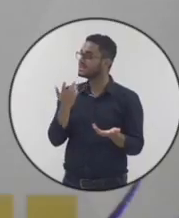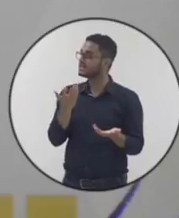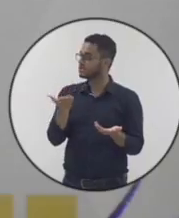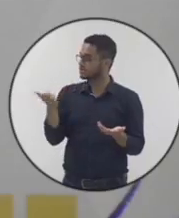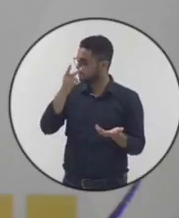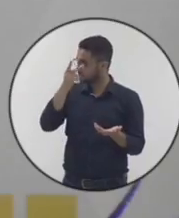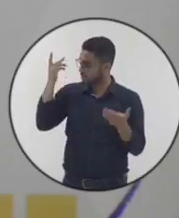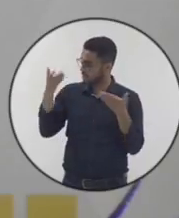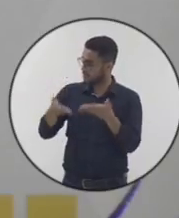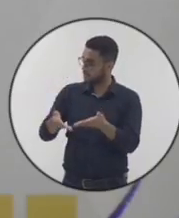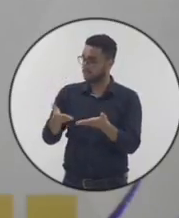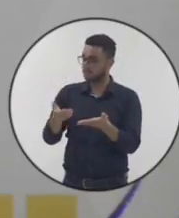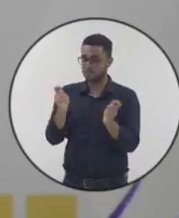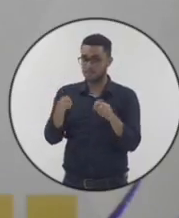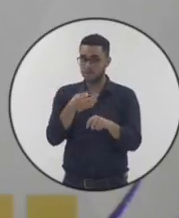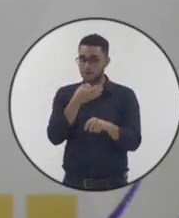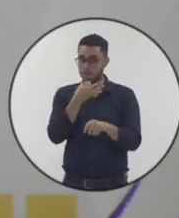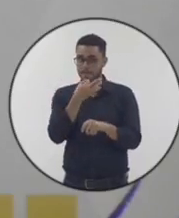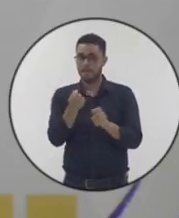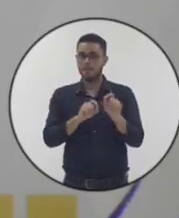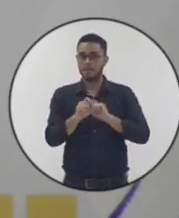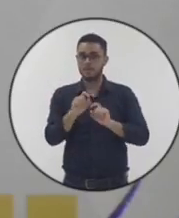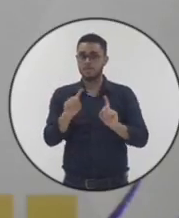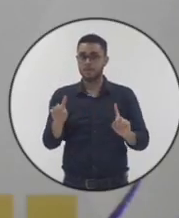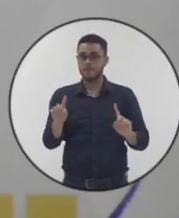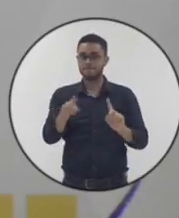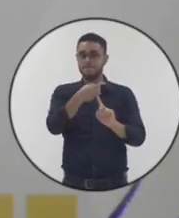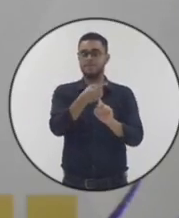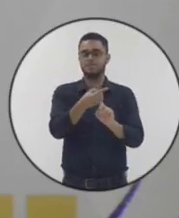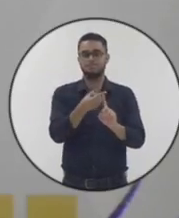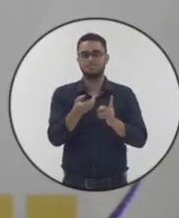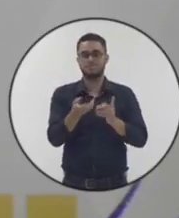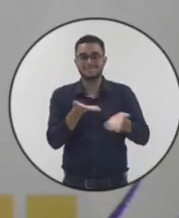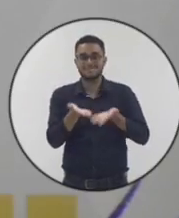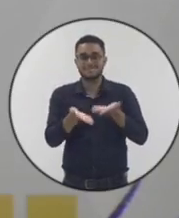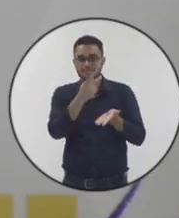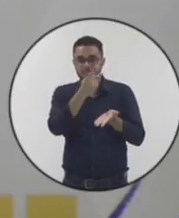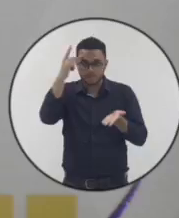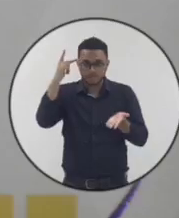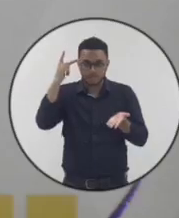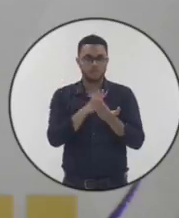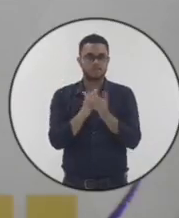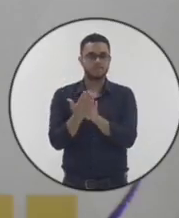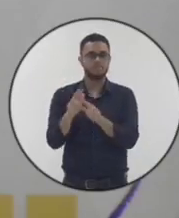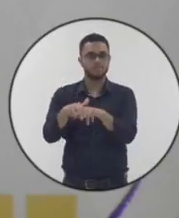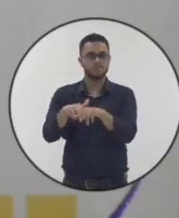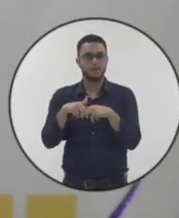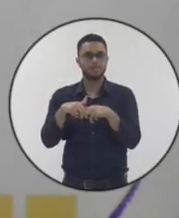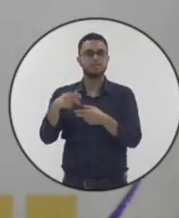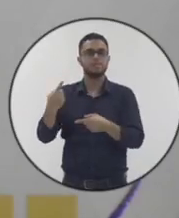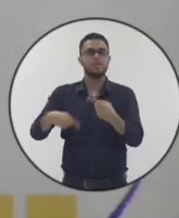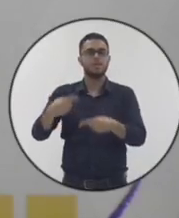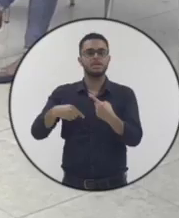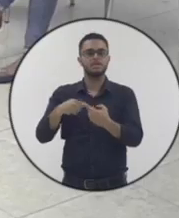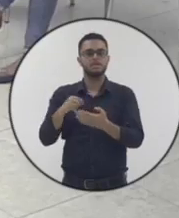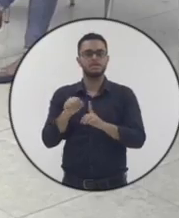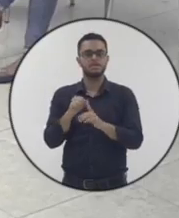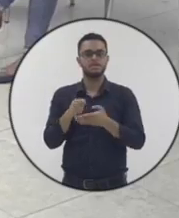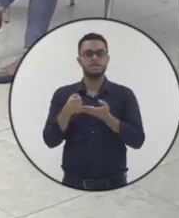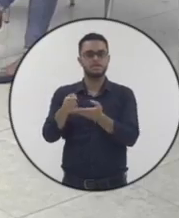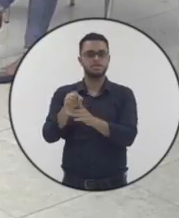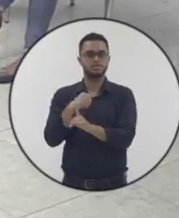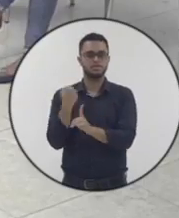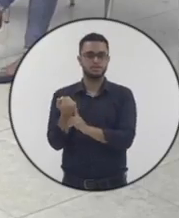comentar sobre os desafios de atendimento das pessoas trans pela política de assistência social. Céu, pode nos ajudar? Quem